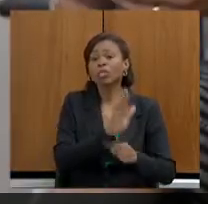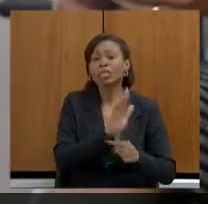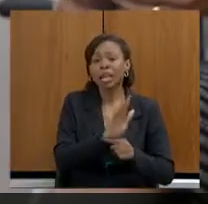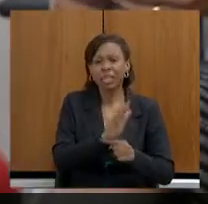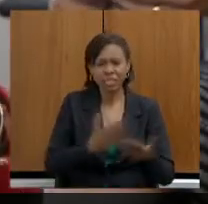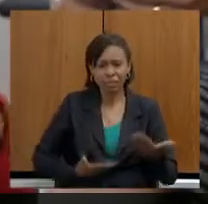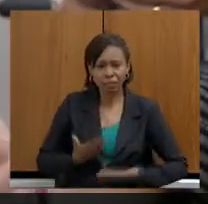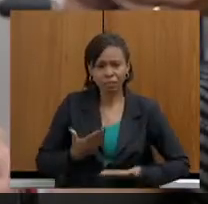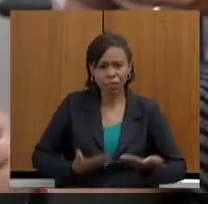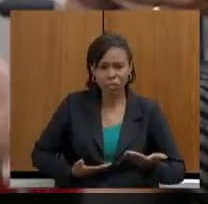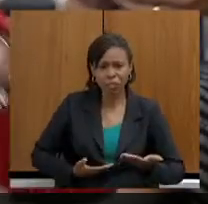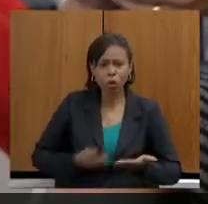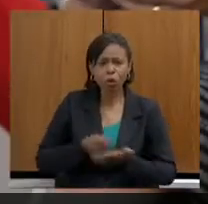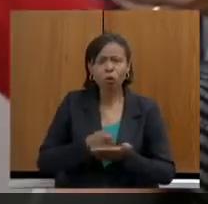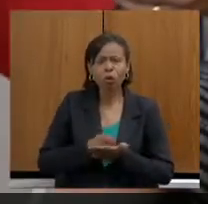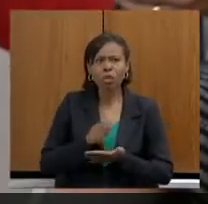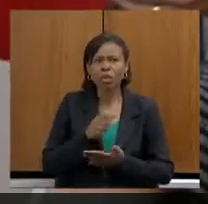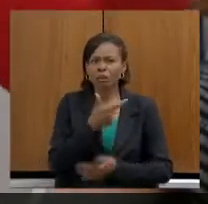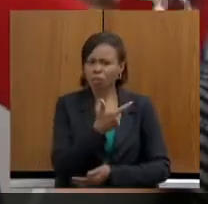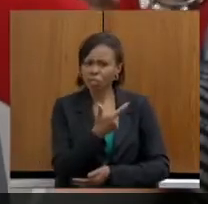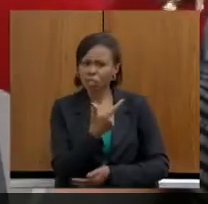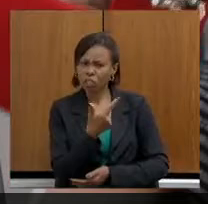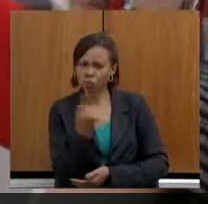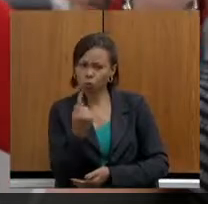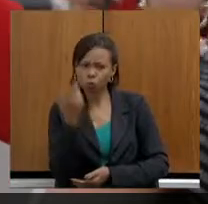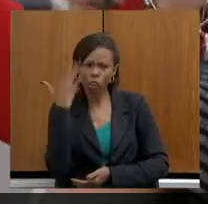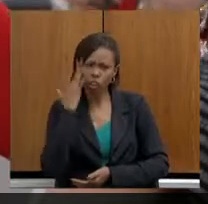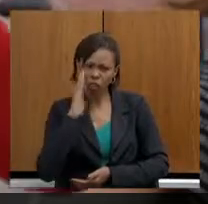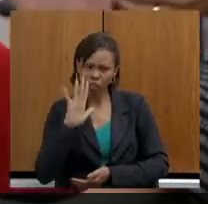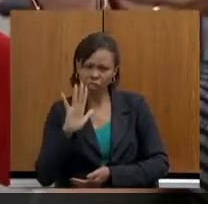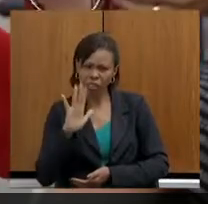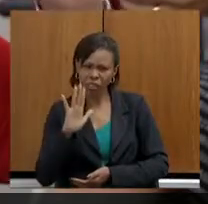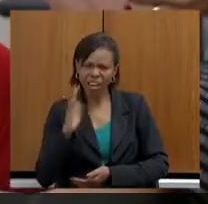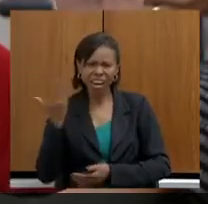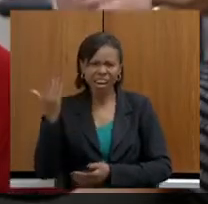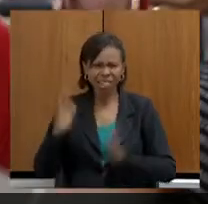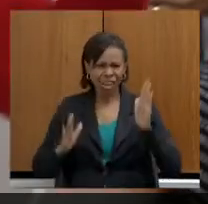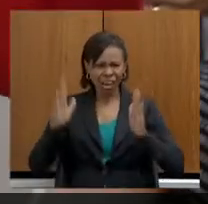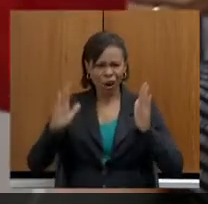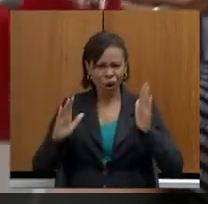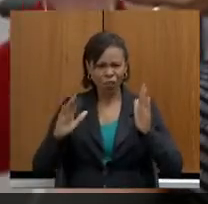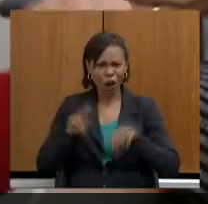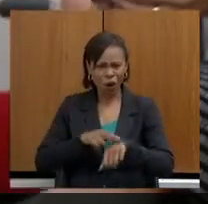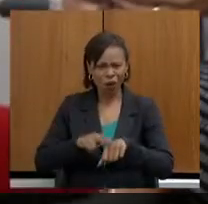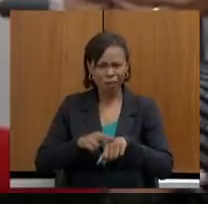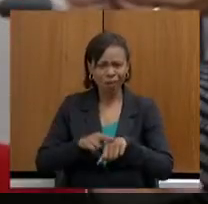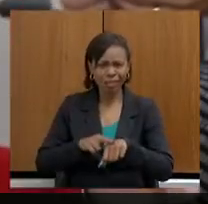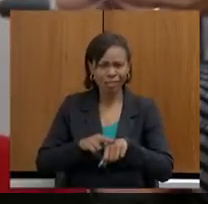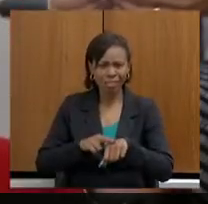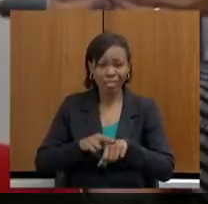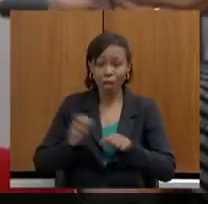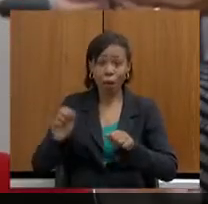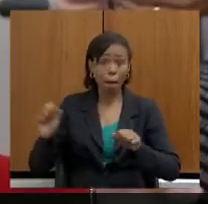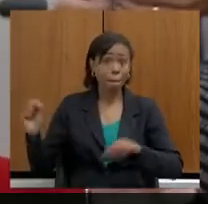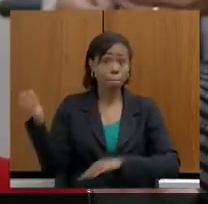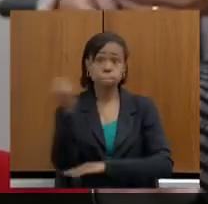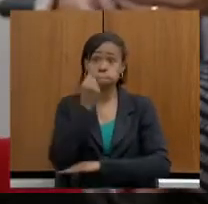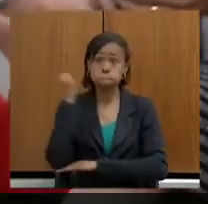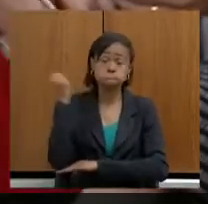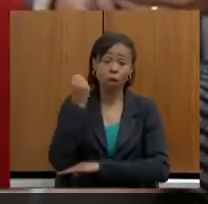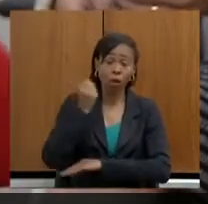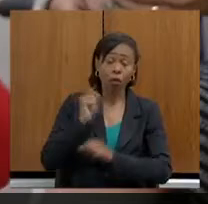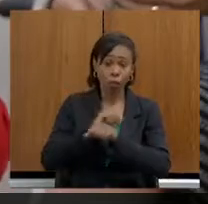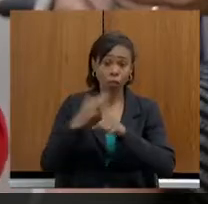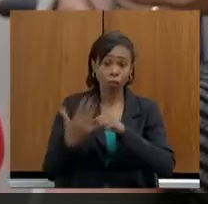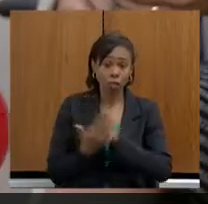roxa não da Rocha foi quando explodiu a pandemia e era preciso diminuir a circulação das pessoas